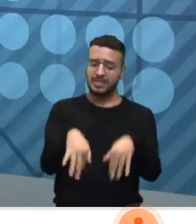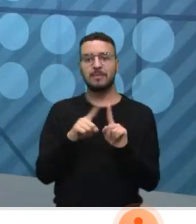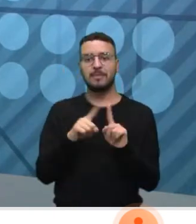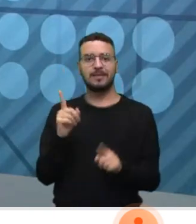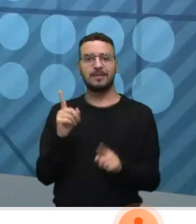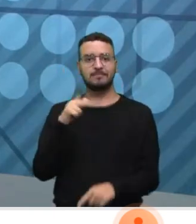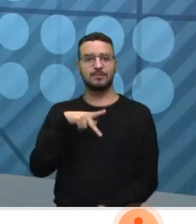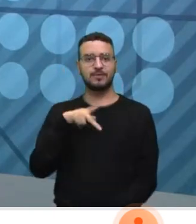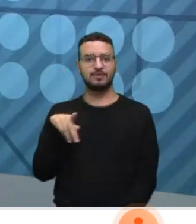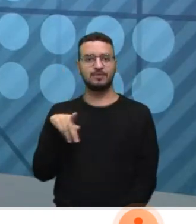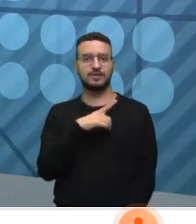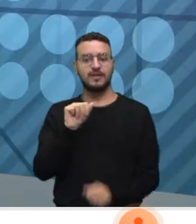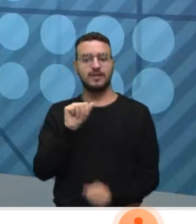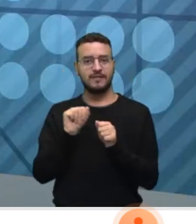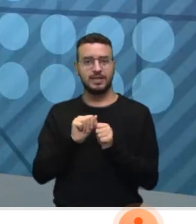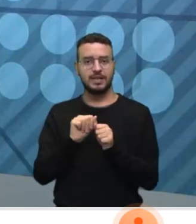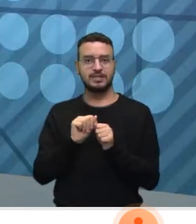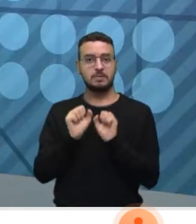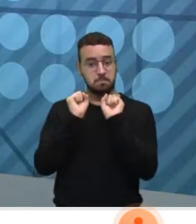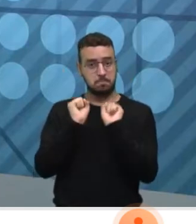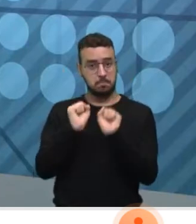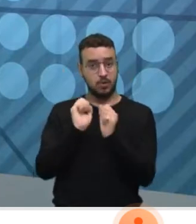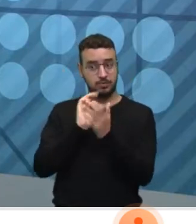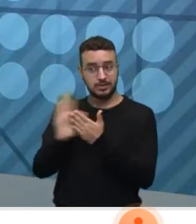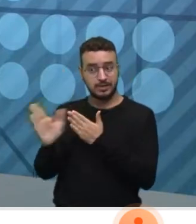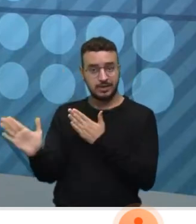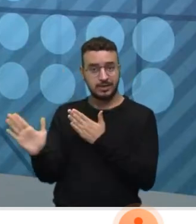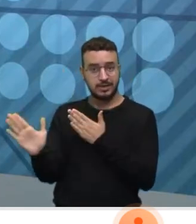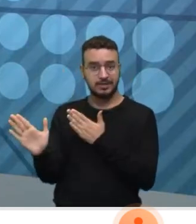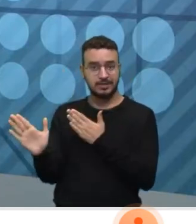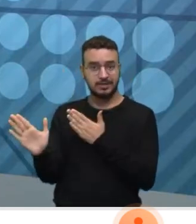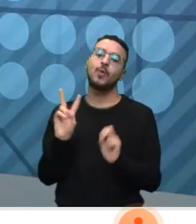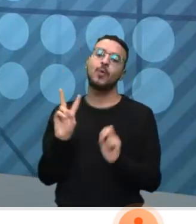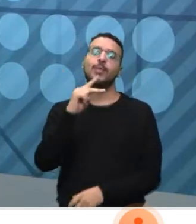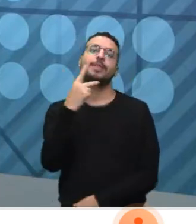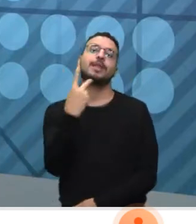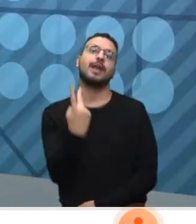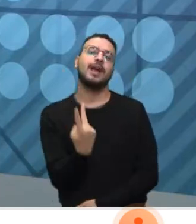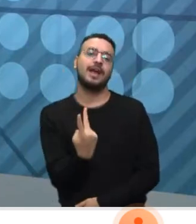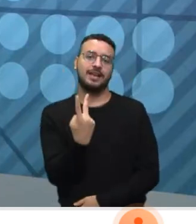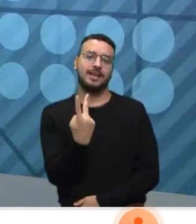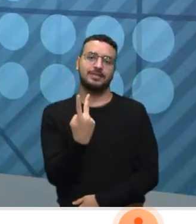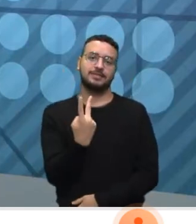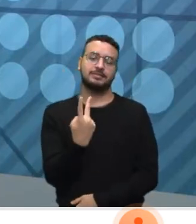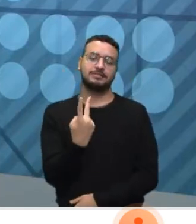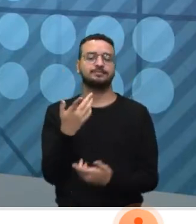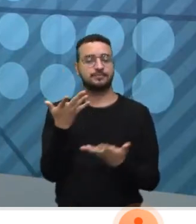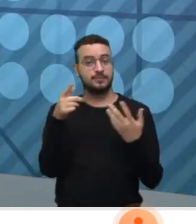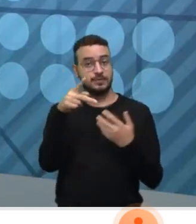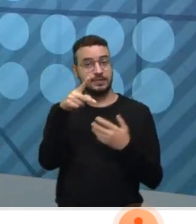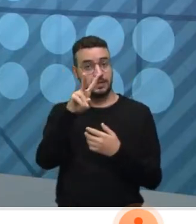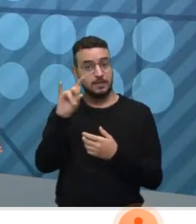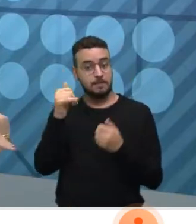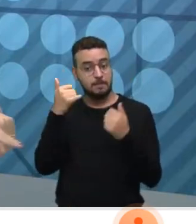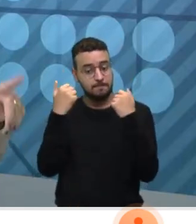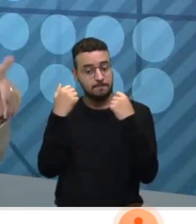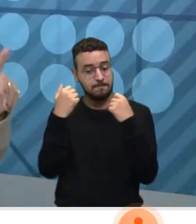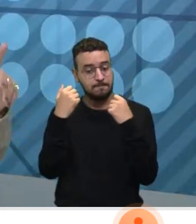sair? Fiz, posso sair, não seria o contrário. Você vai perceber agora que existem,